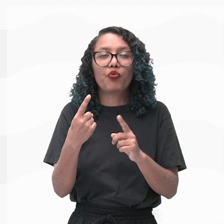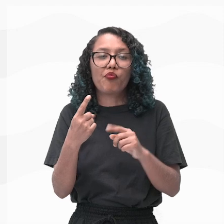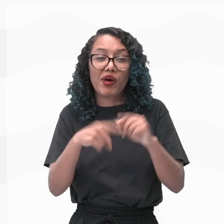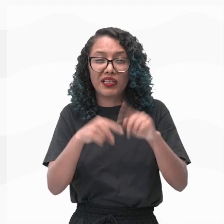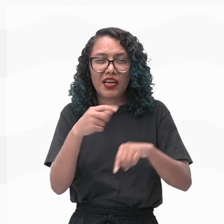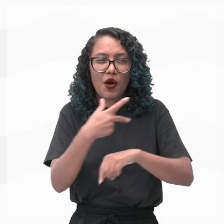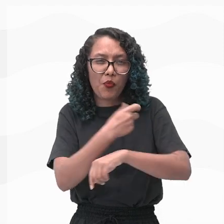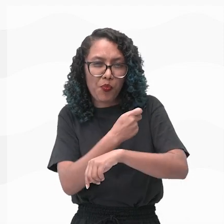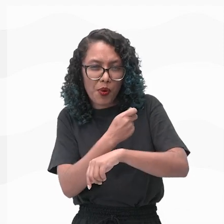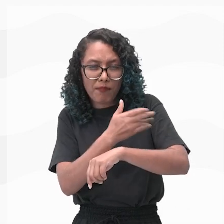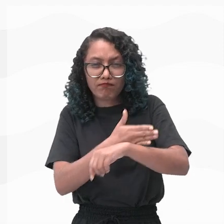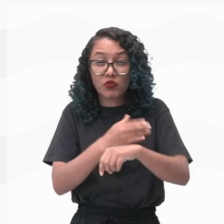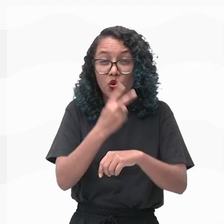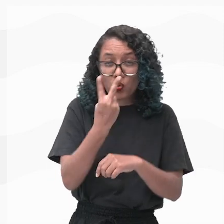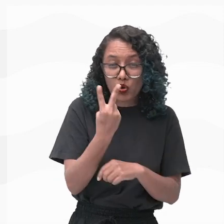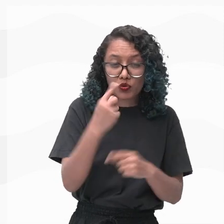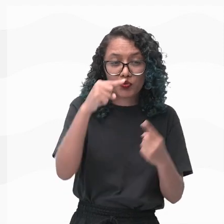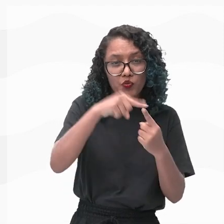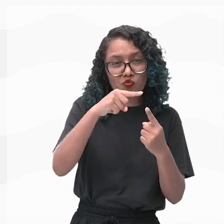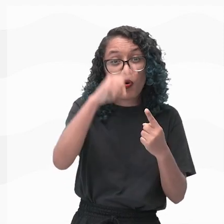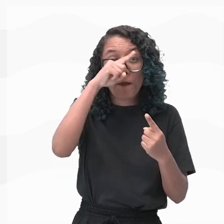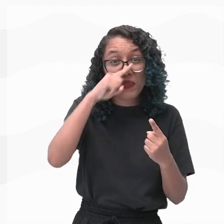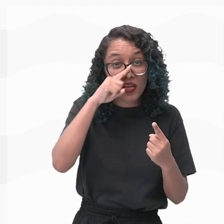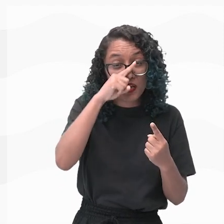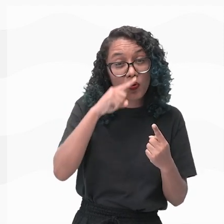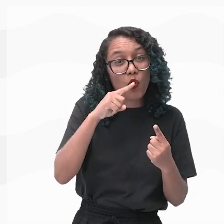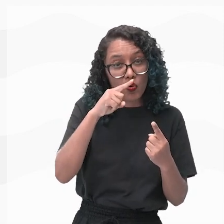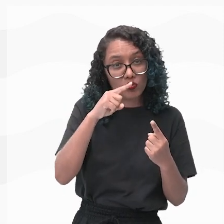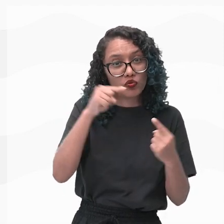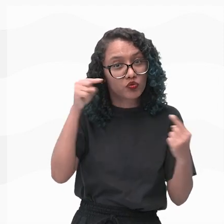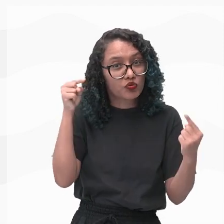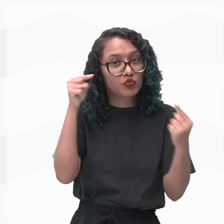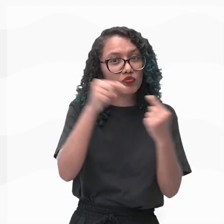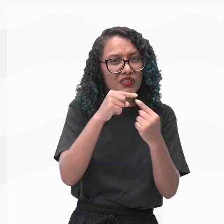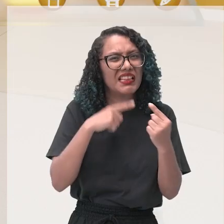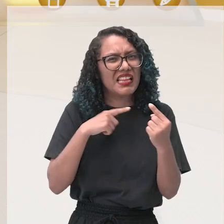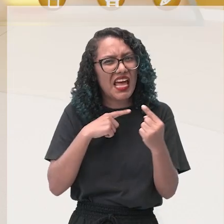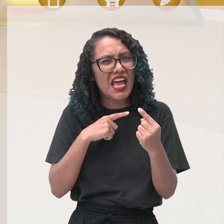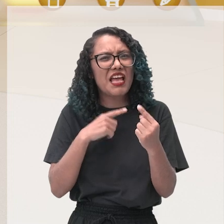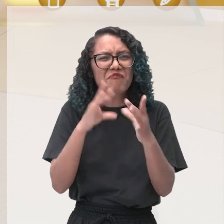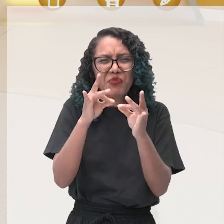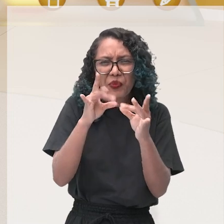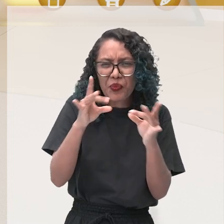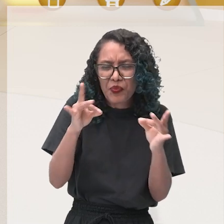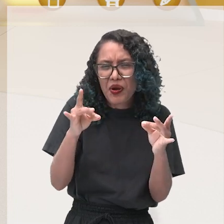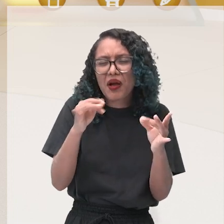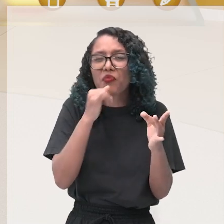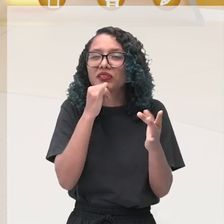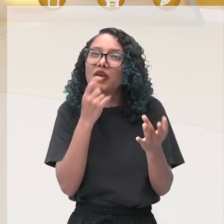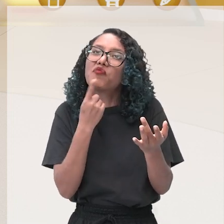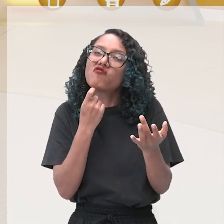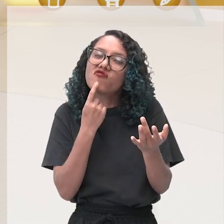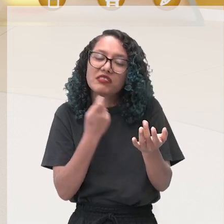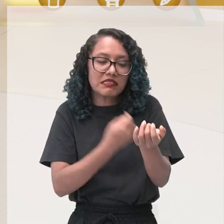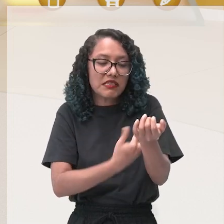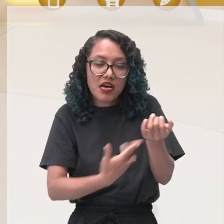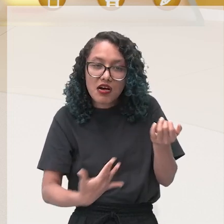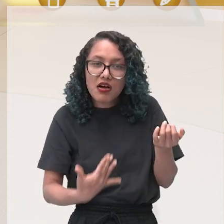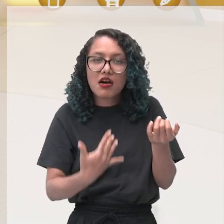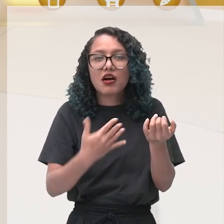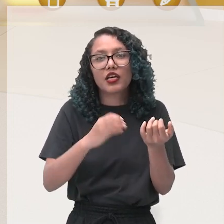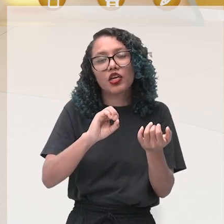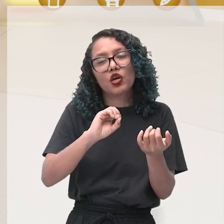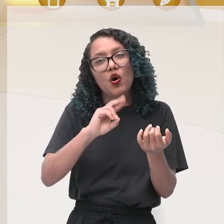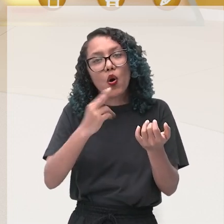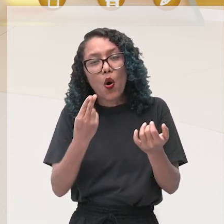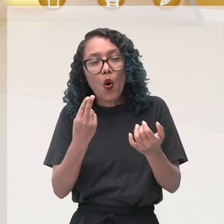perforocortantes. Aquele que está contaminado com algum tipo de fluido corporal, seja sangue, seja